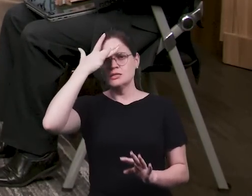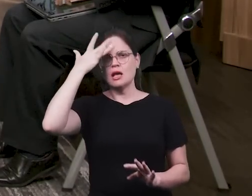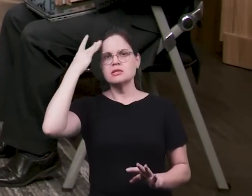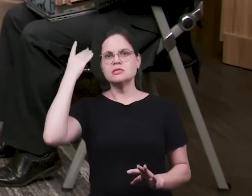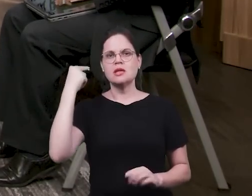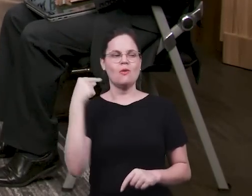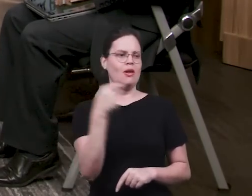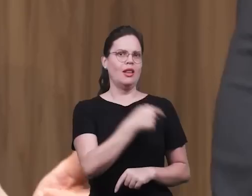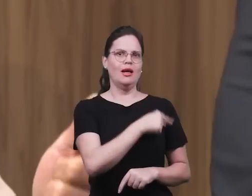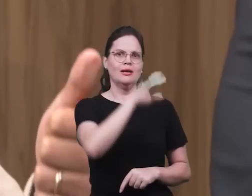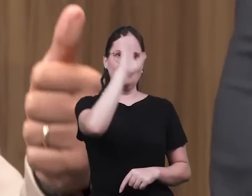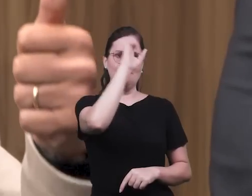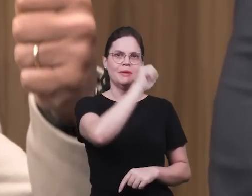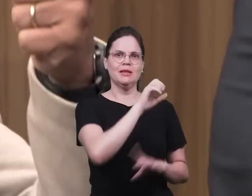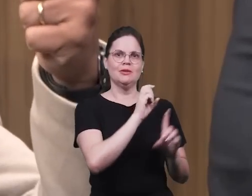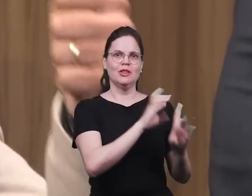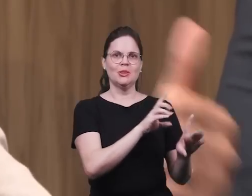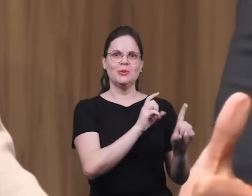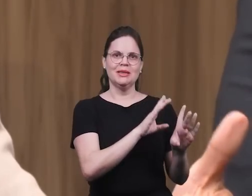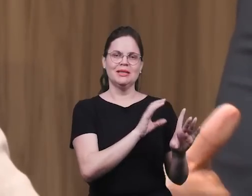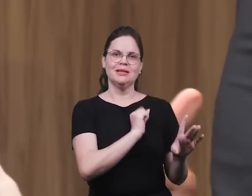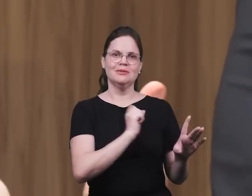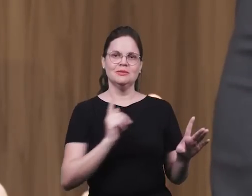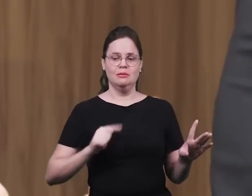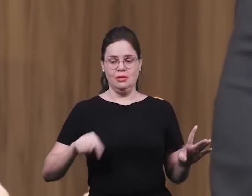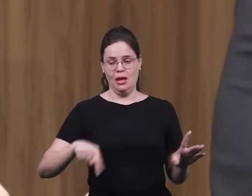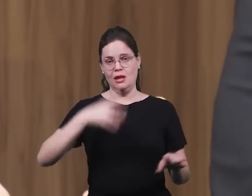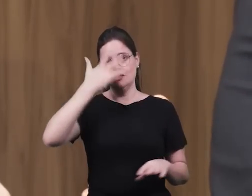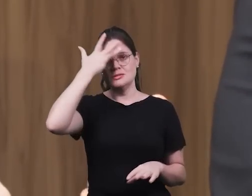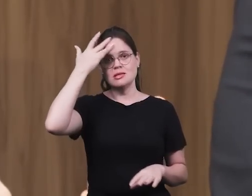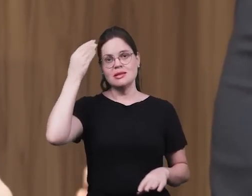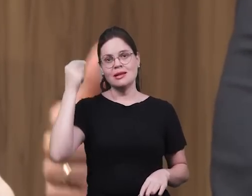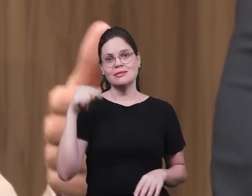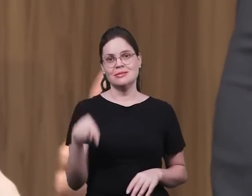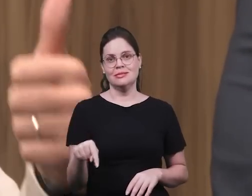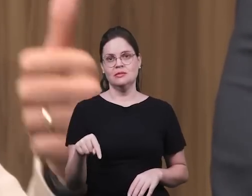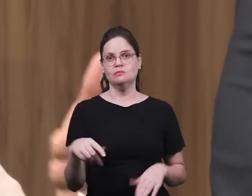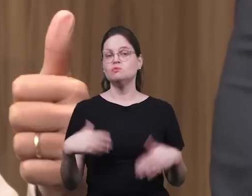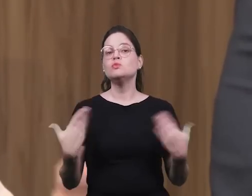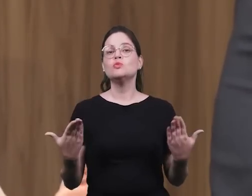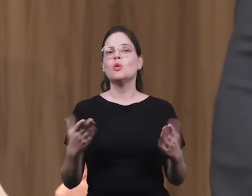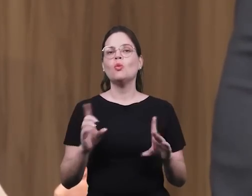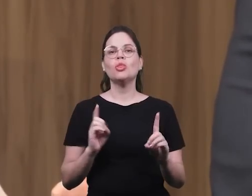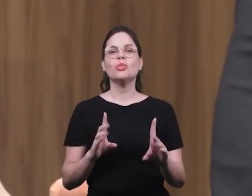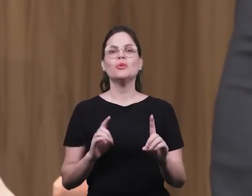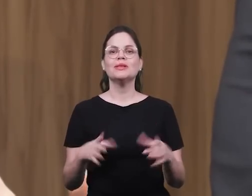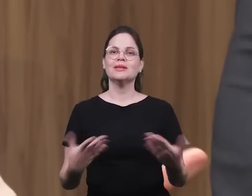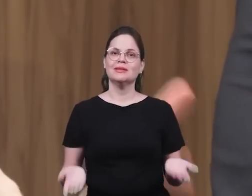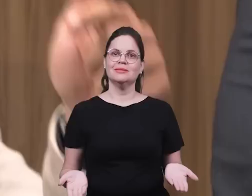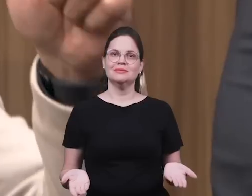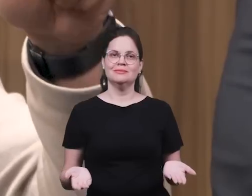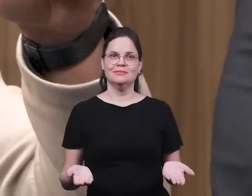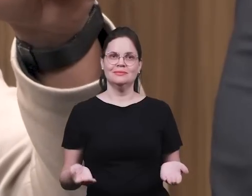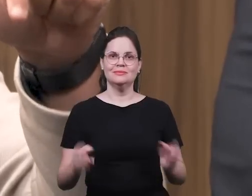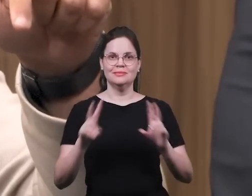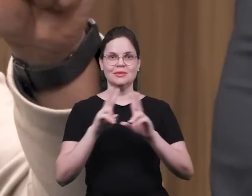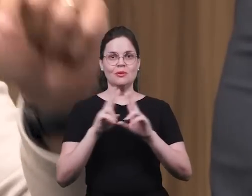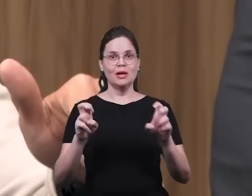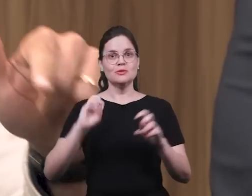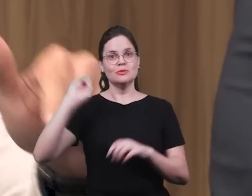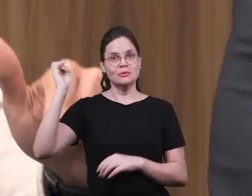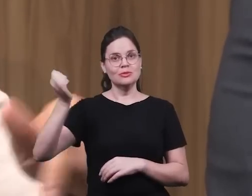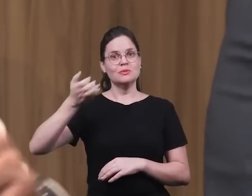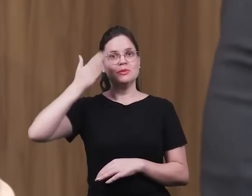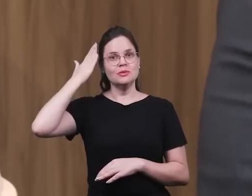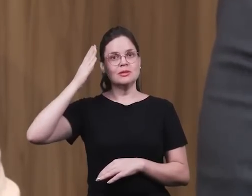que era primordial, que era a doutrina dos apóstolos. E que doutrina era essa? Profético, né? Aquilo que eles receberam